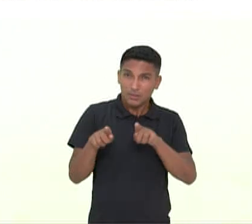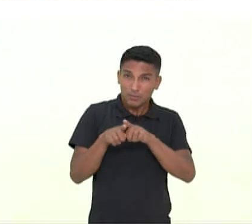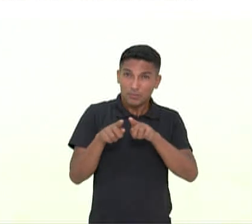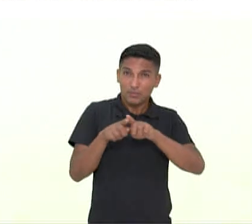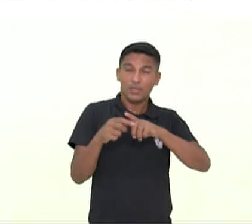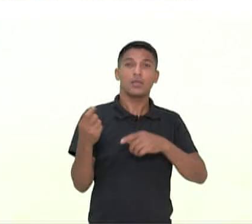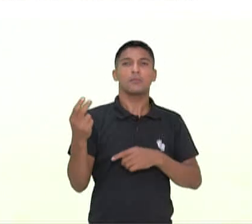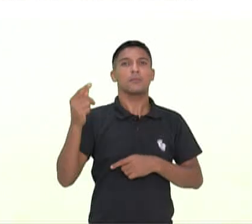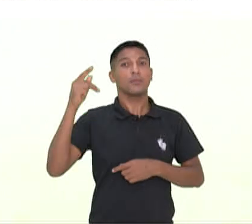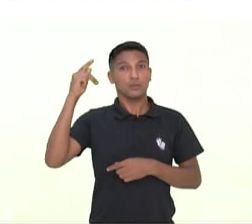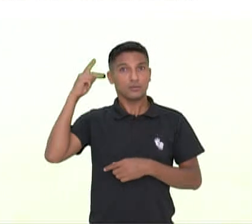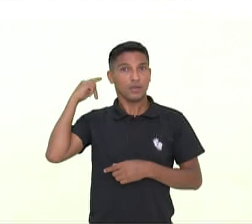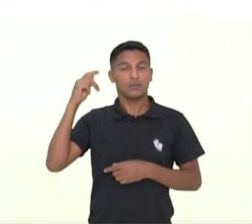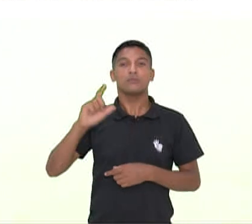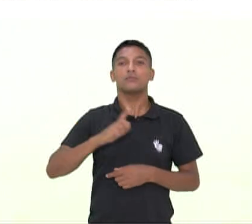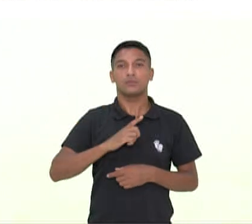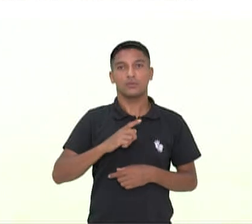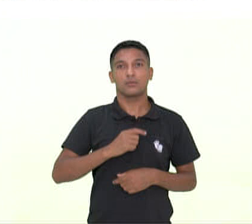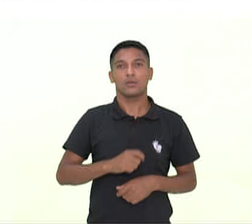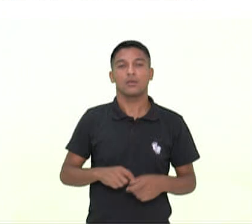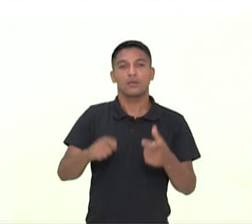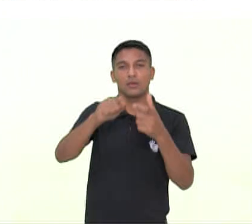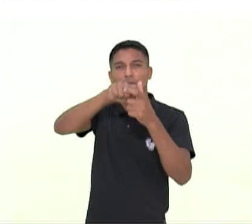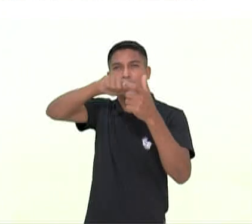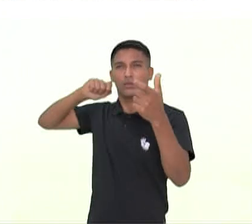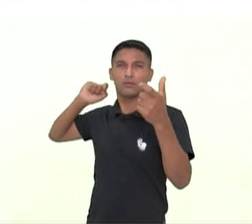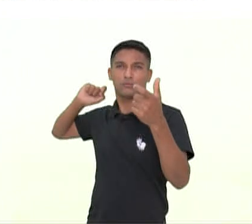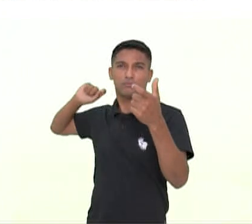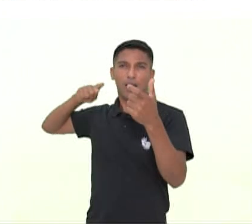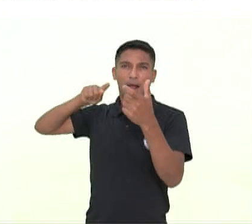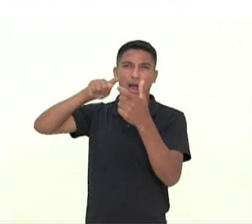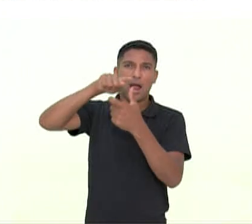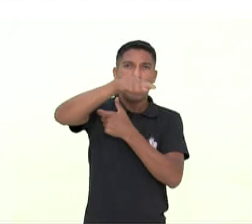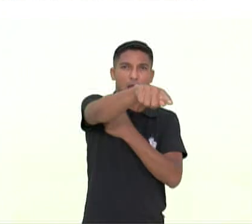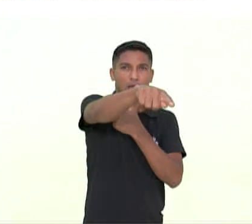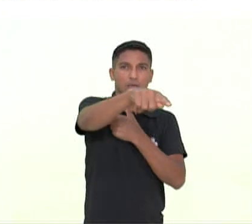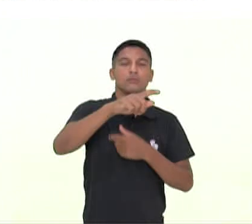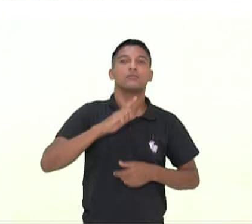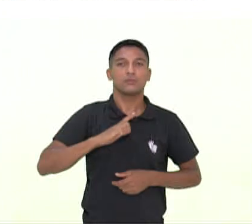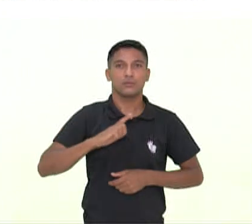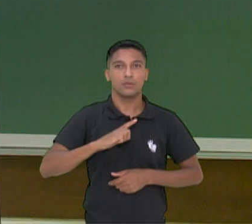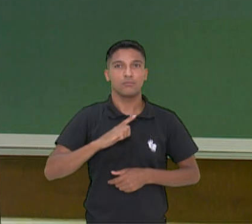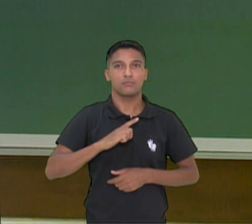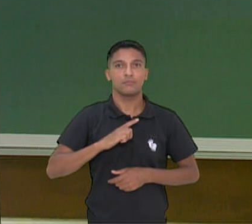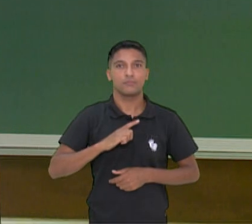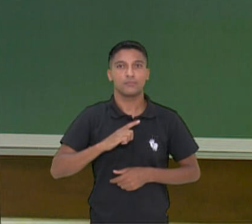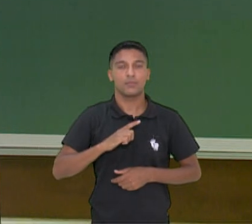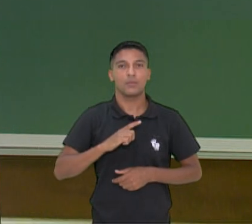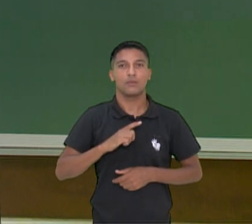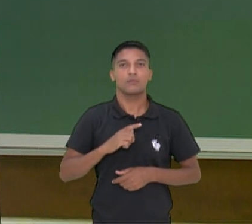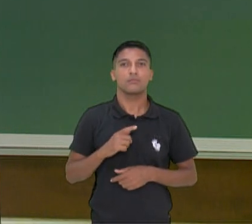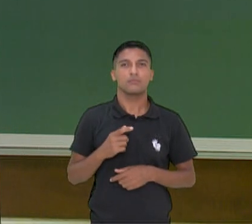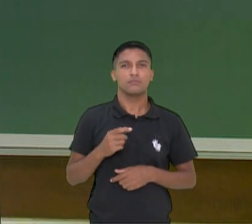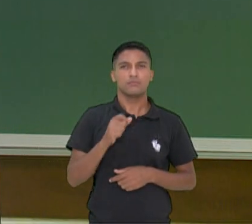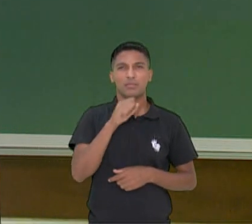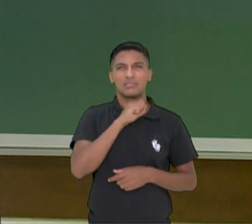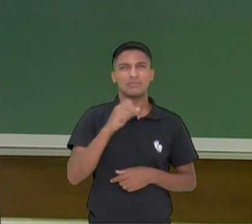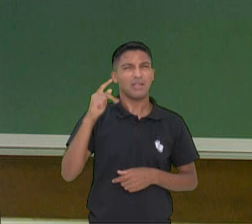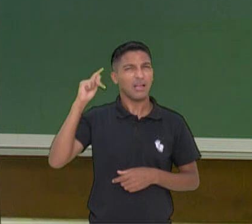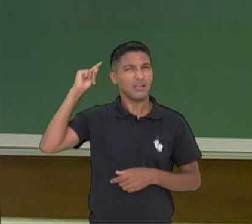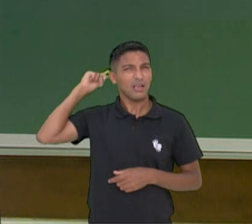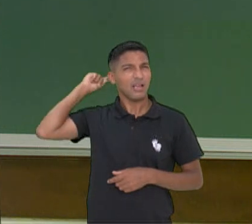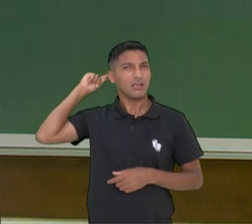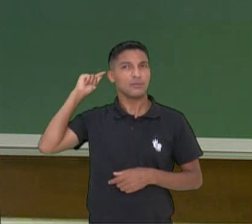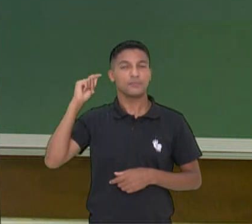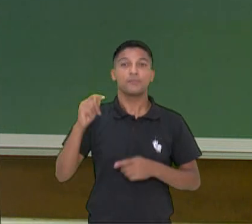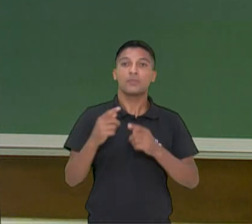que era aquele instrumento para atingir o adversário a longa distância A Espada Era o a